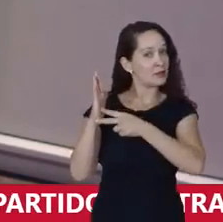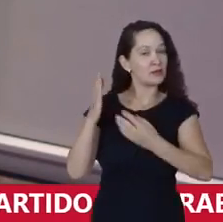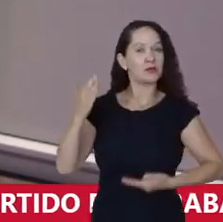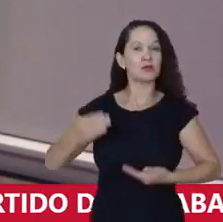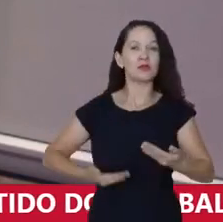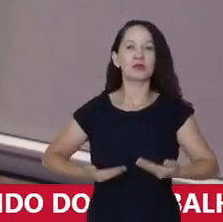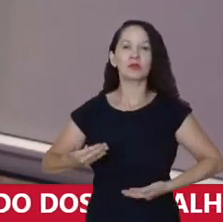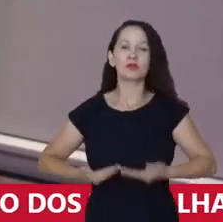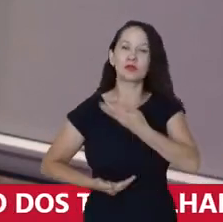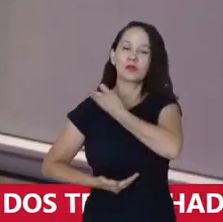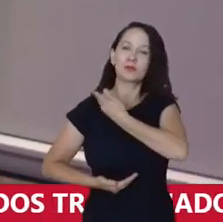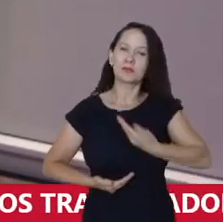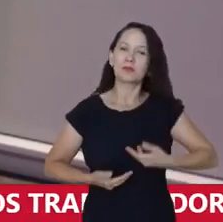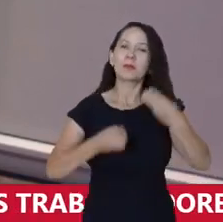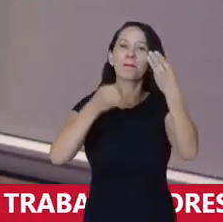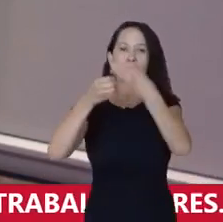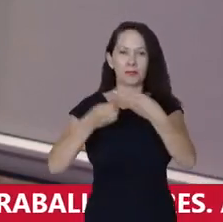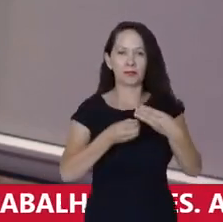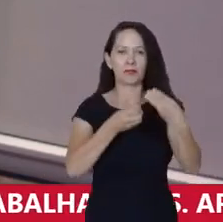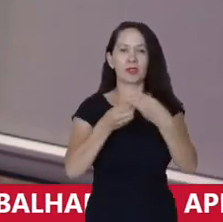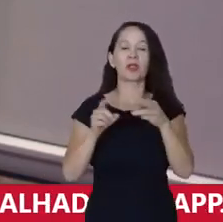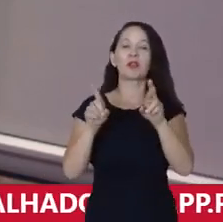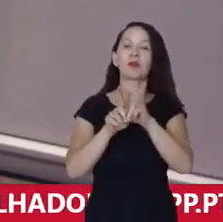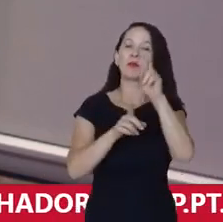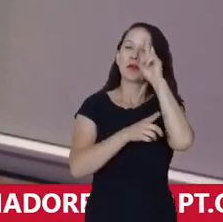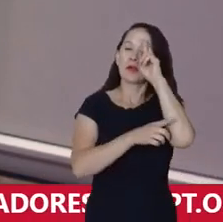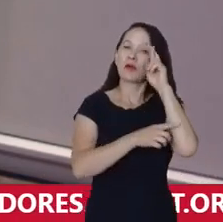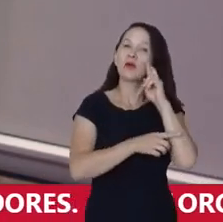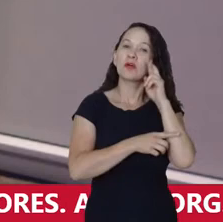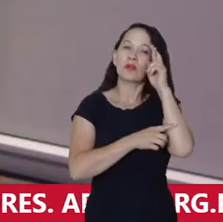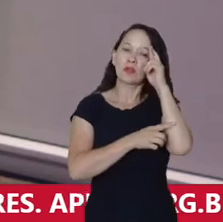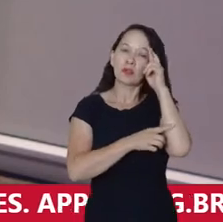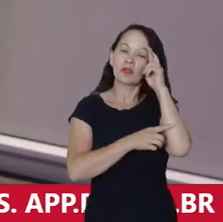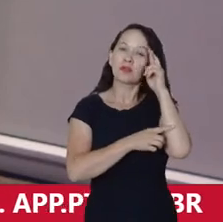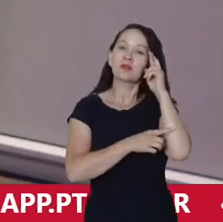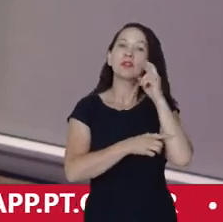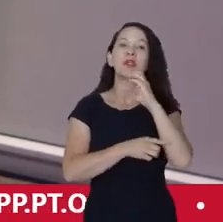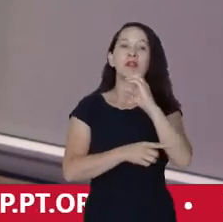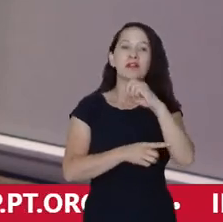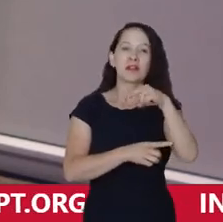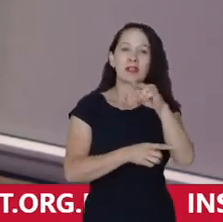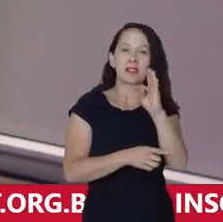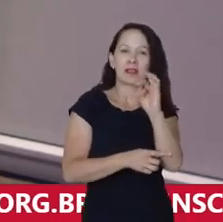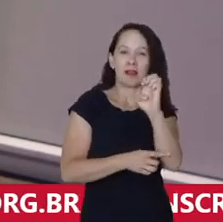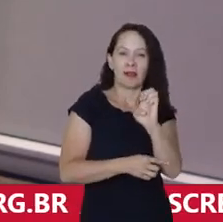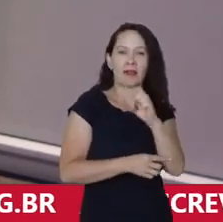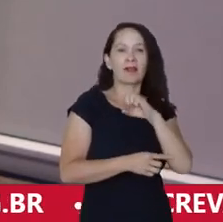servidores públicos municipais. E a Rosilene Correia, da CNTE, que